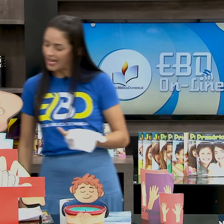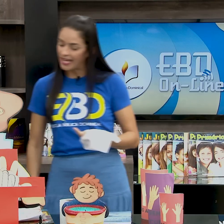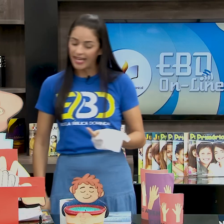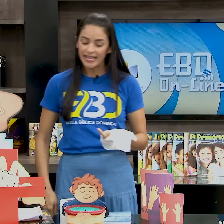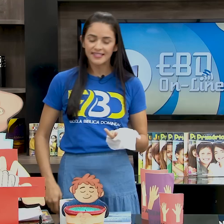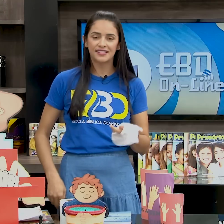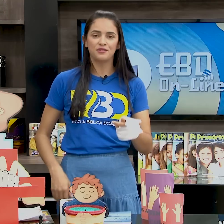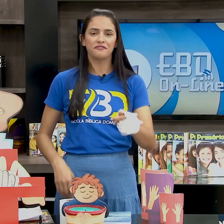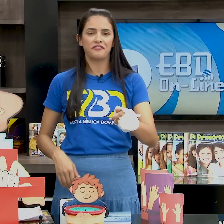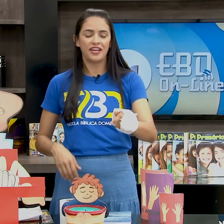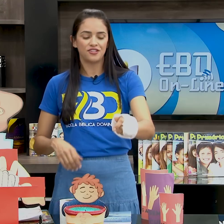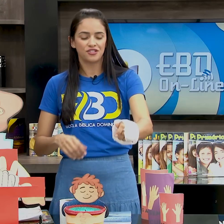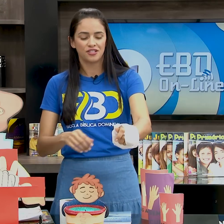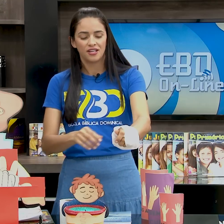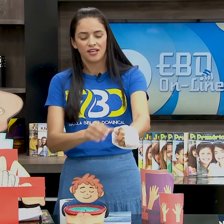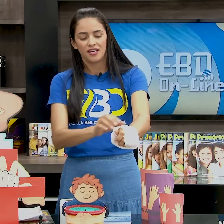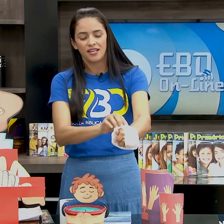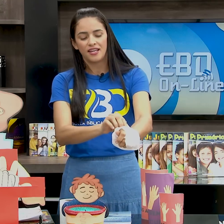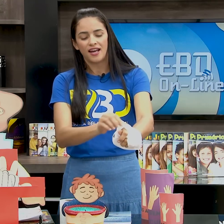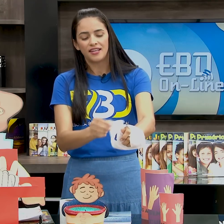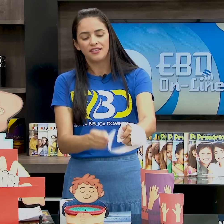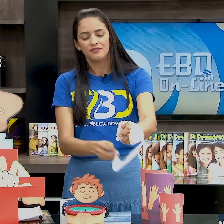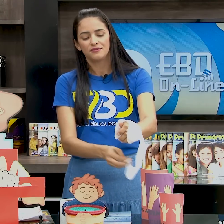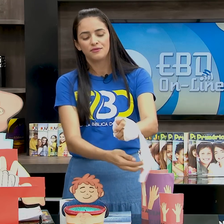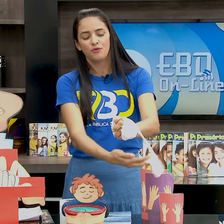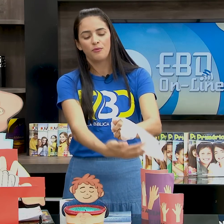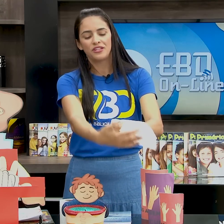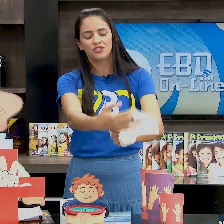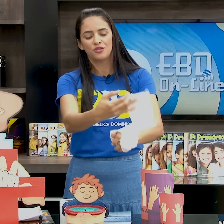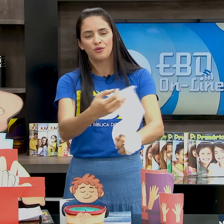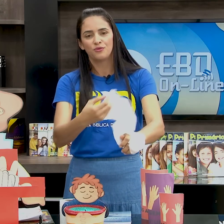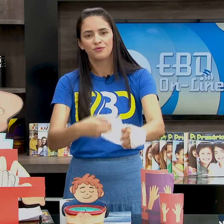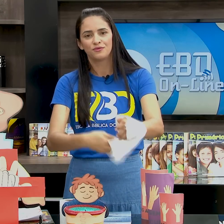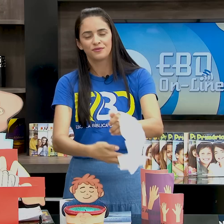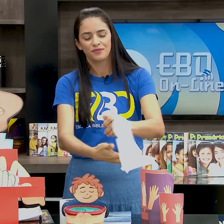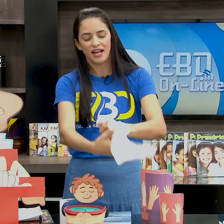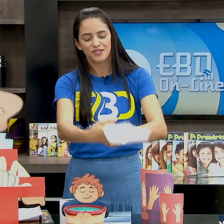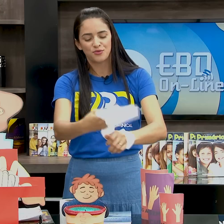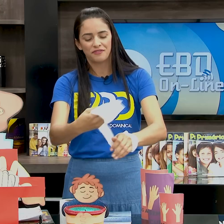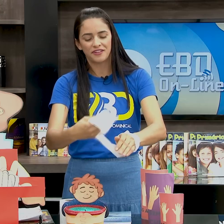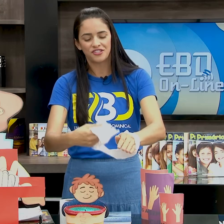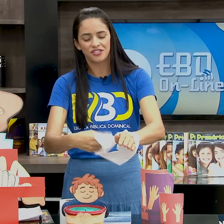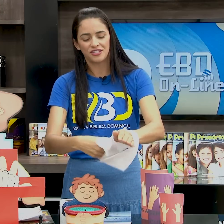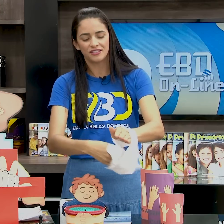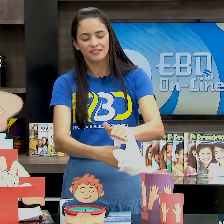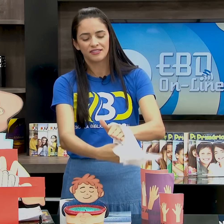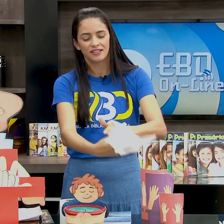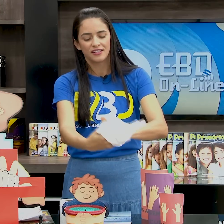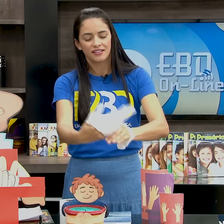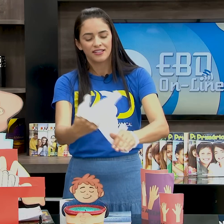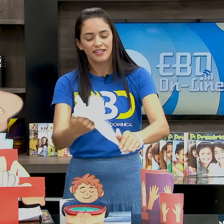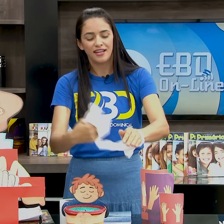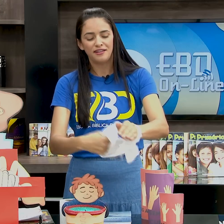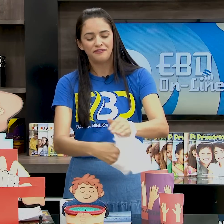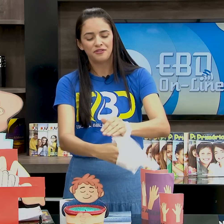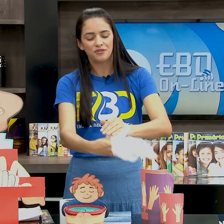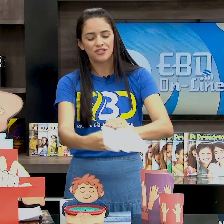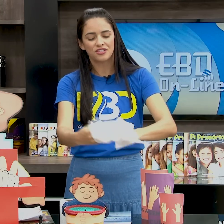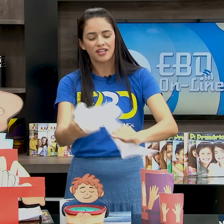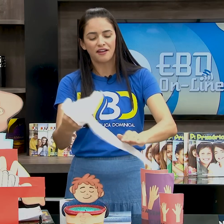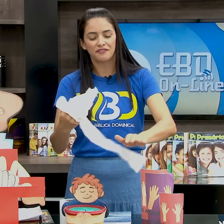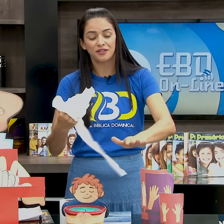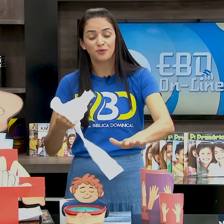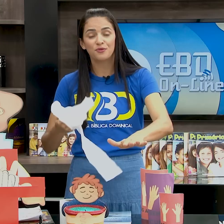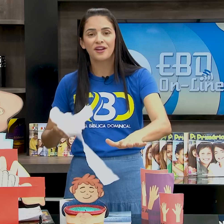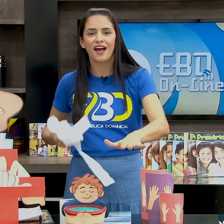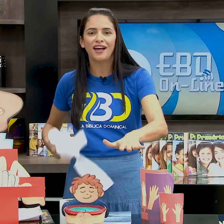e ele assim o fez e aí o homem tirou a sua faixinha e ele viu